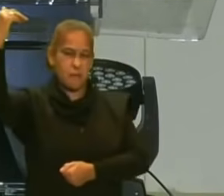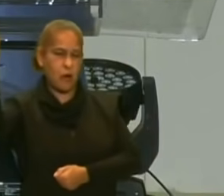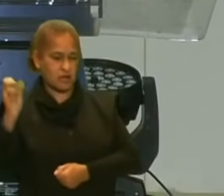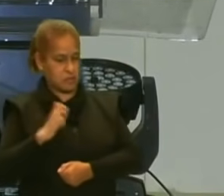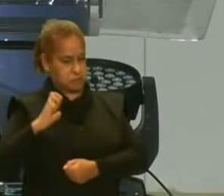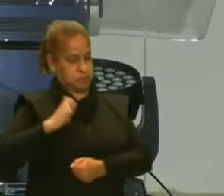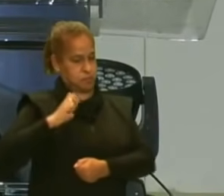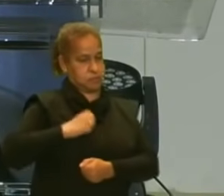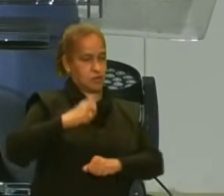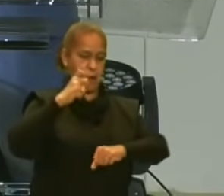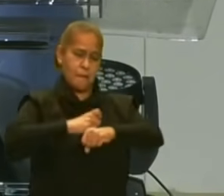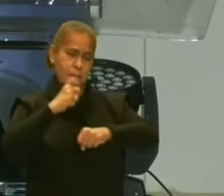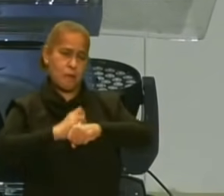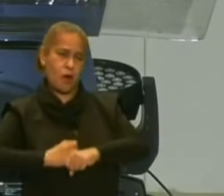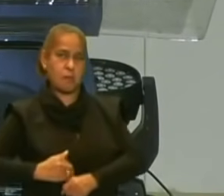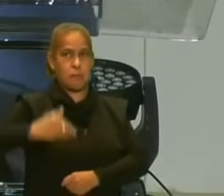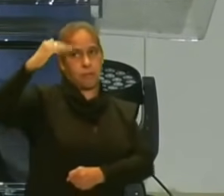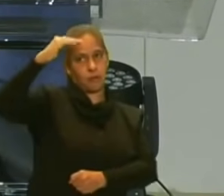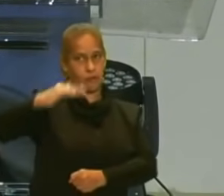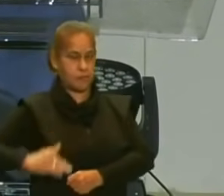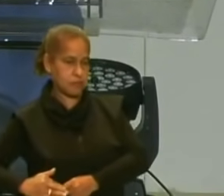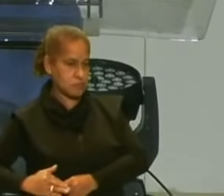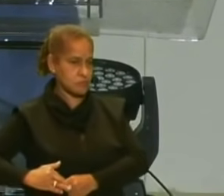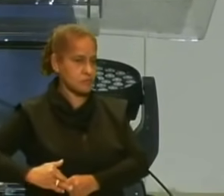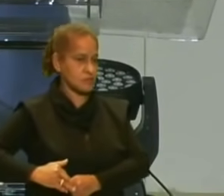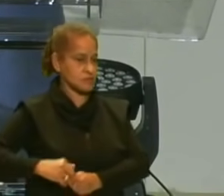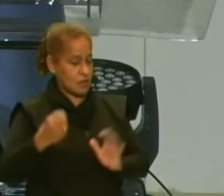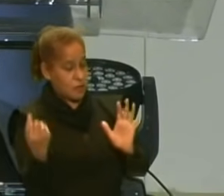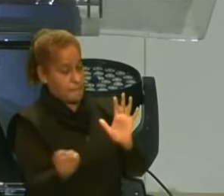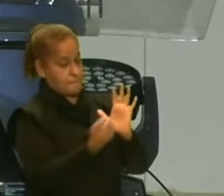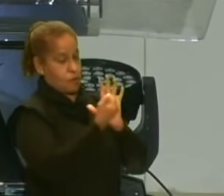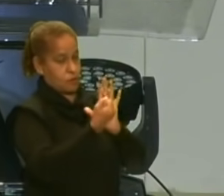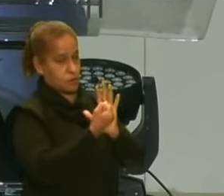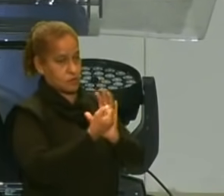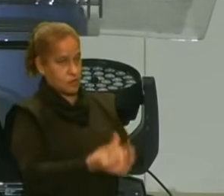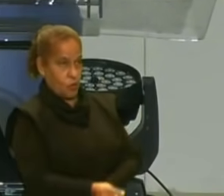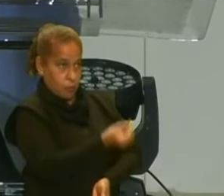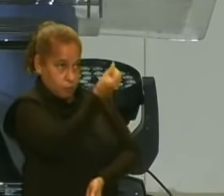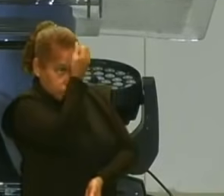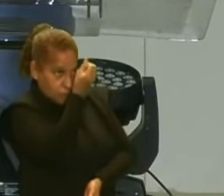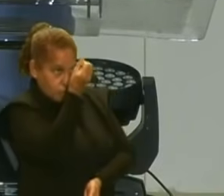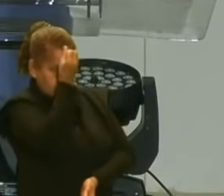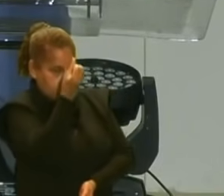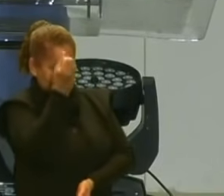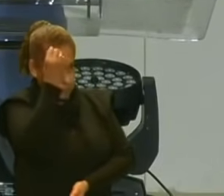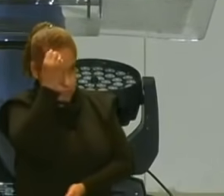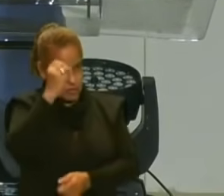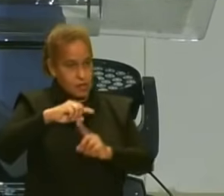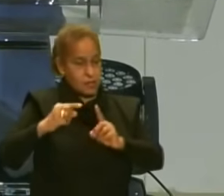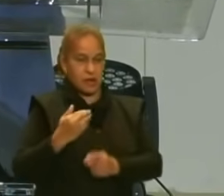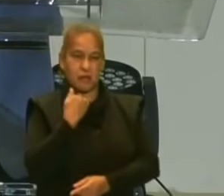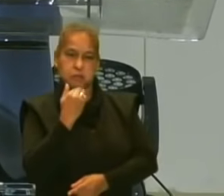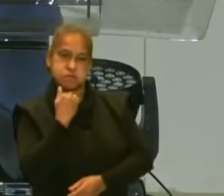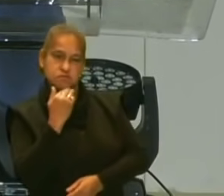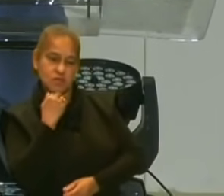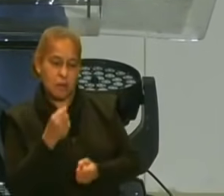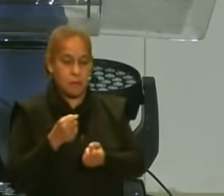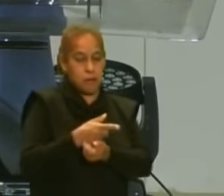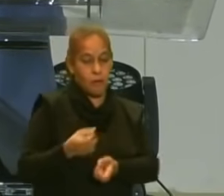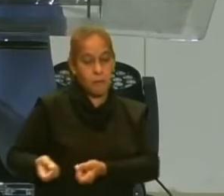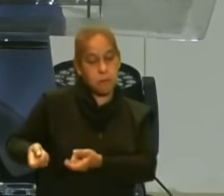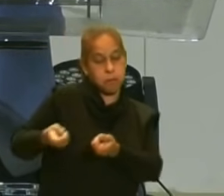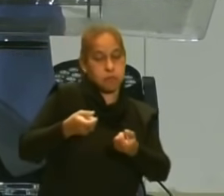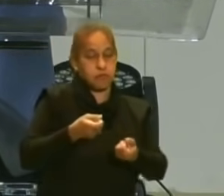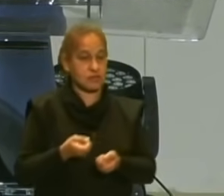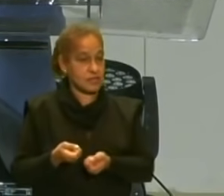escravos, a receberem certa marca na mão direita ou na testa, para que ninguém pudesse comprar nem vender,